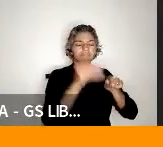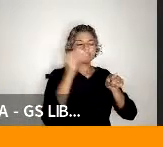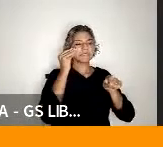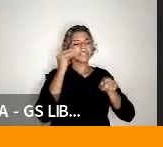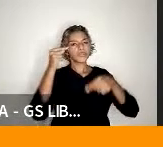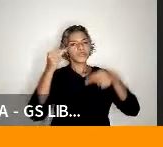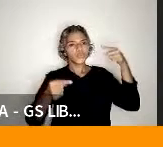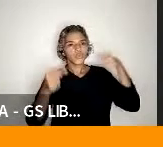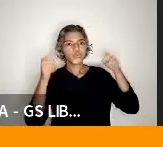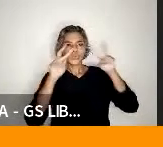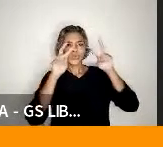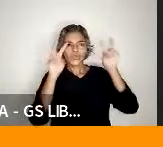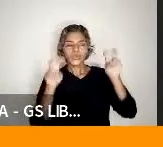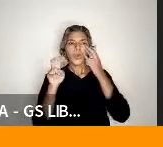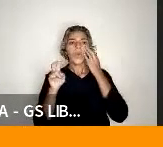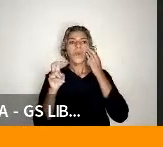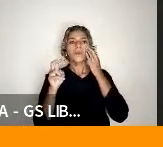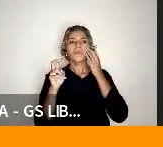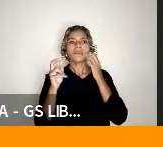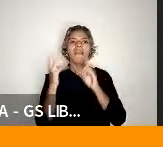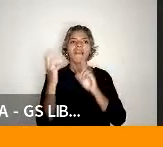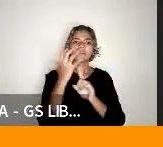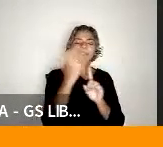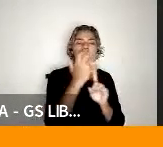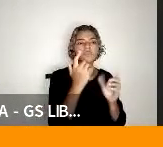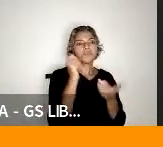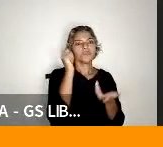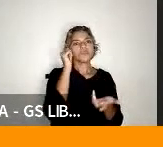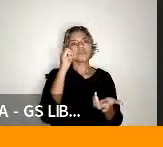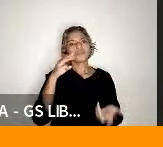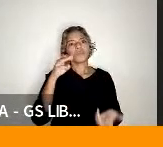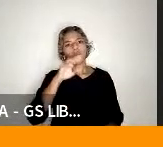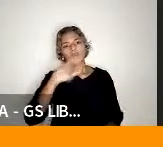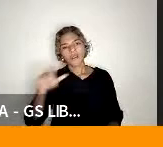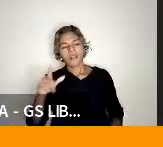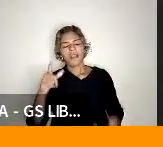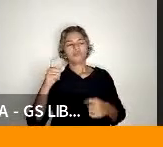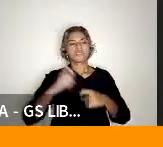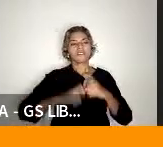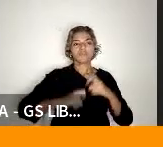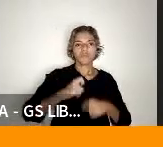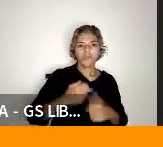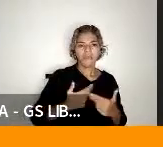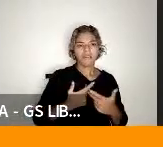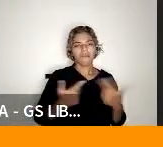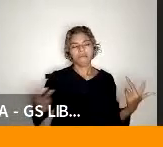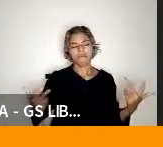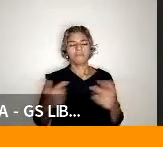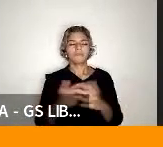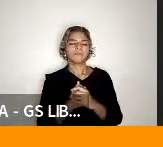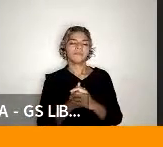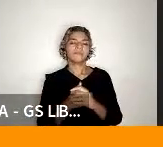moral, assédio sexual, enfim, buscado também colaborar para as ações